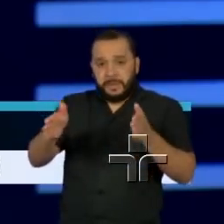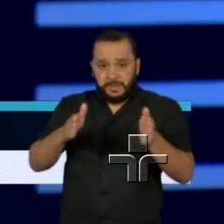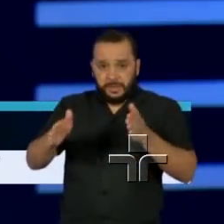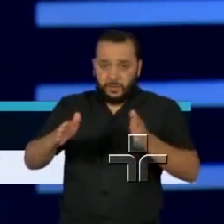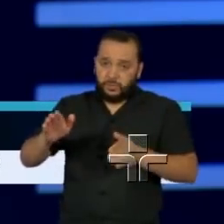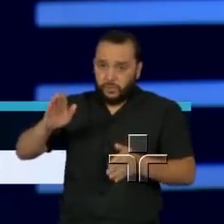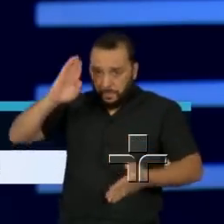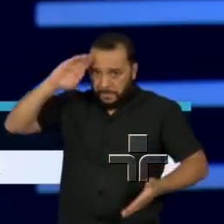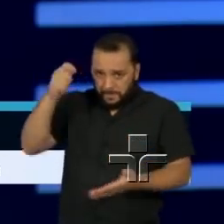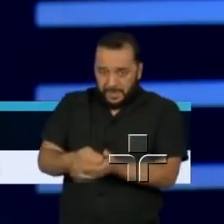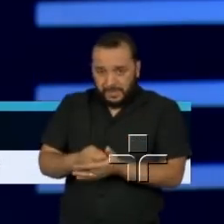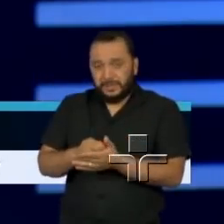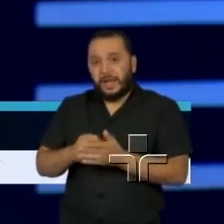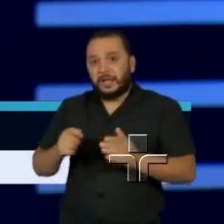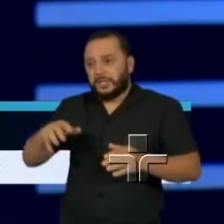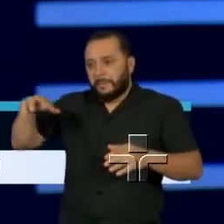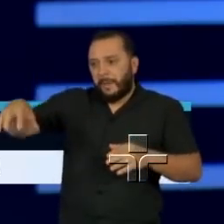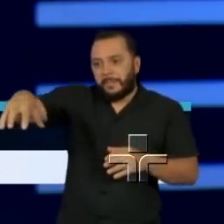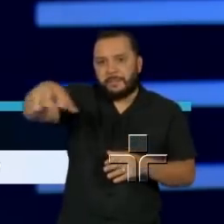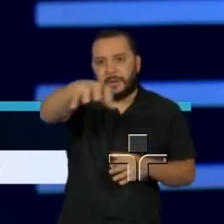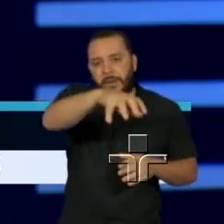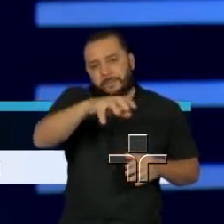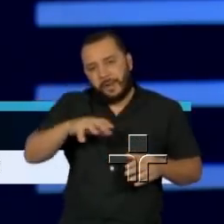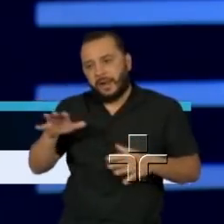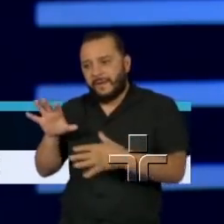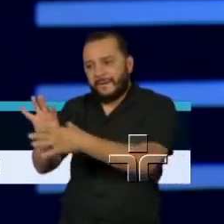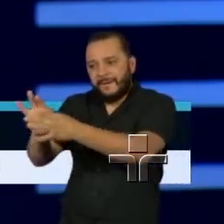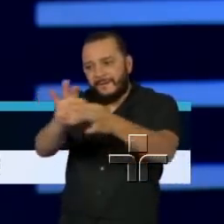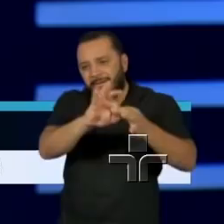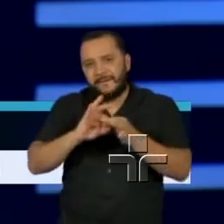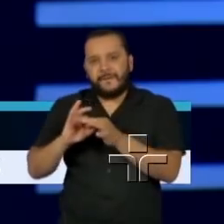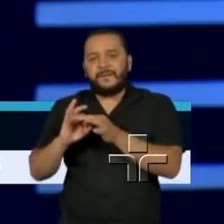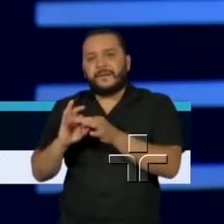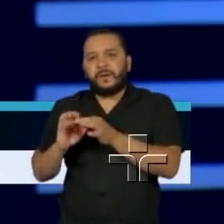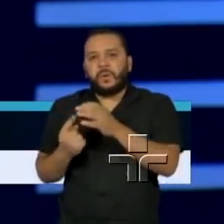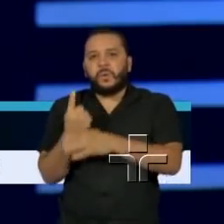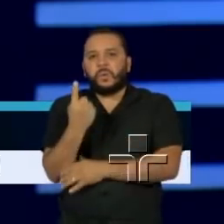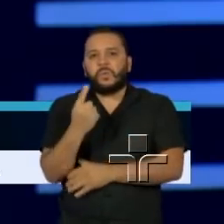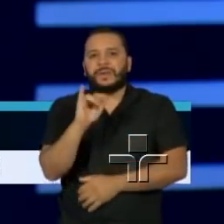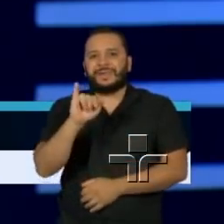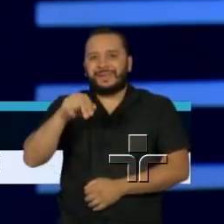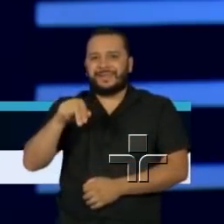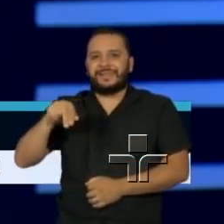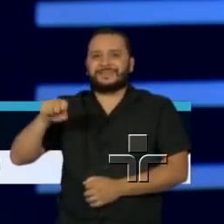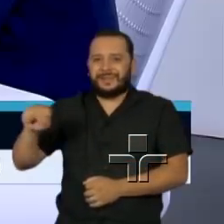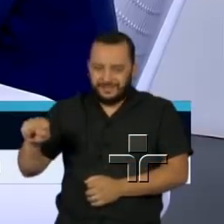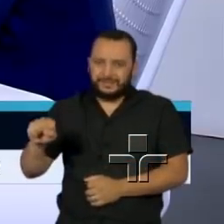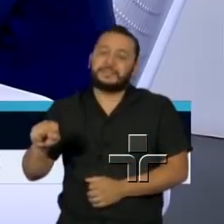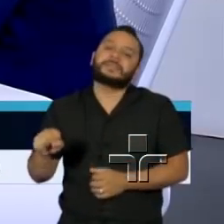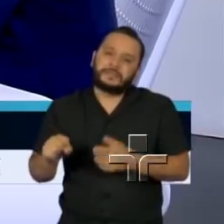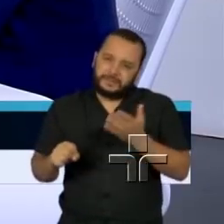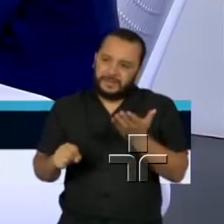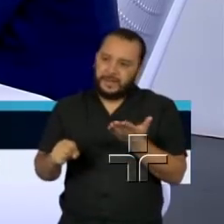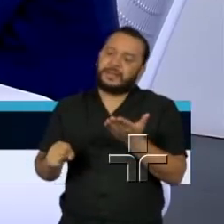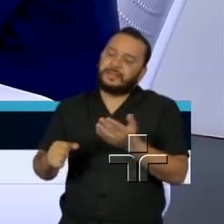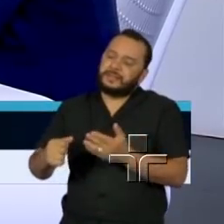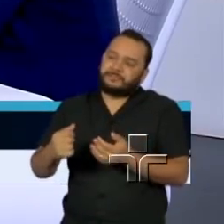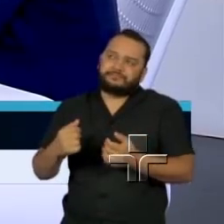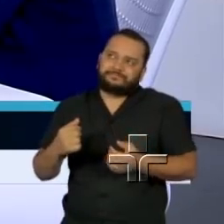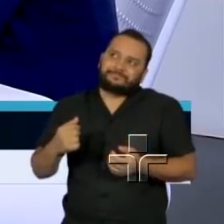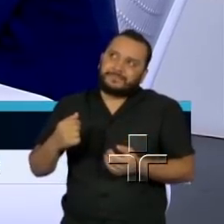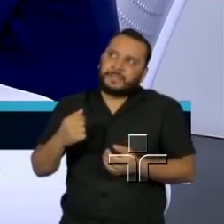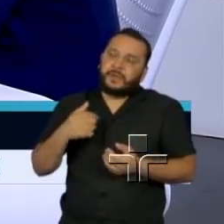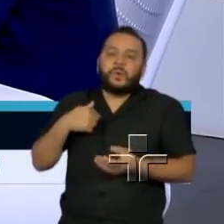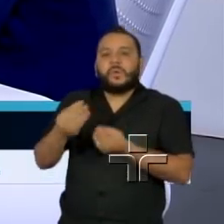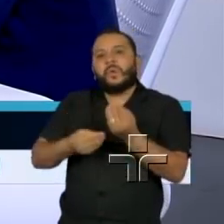acabaram sendo fundidos em outros institutos até chegarmos aí ao INSS. A grande questão, aí volta, é que tipo de